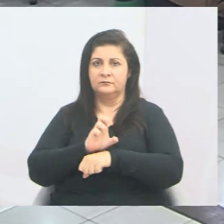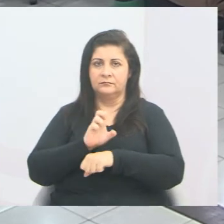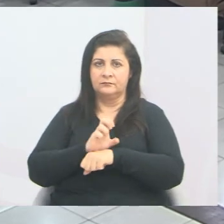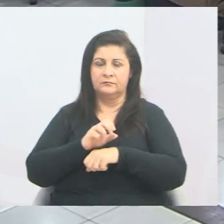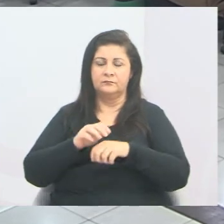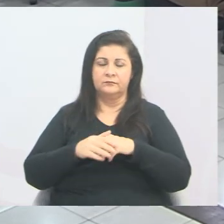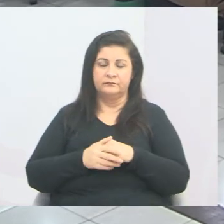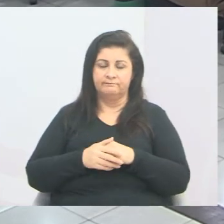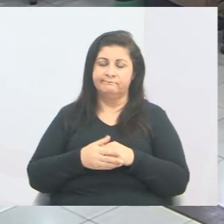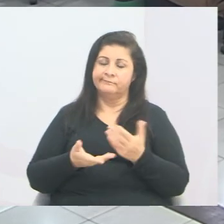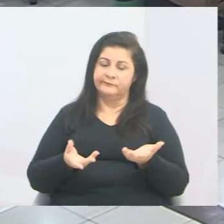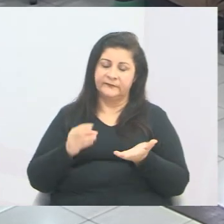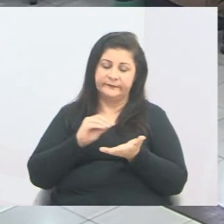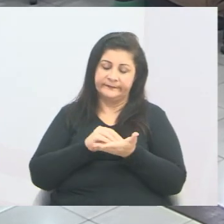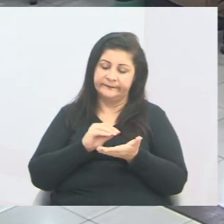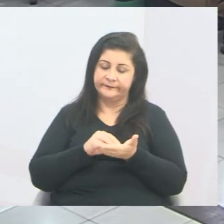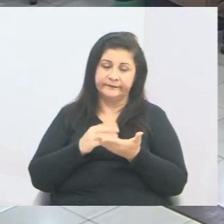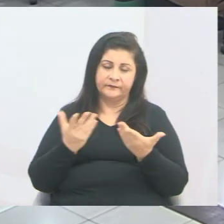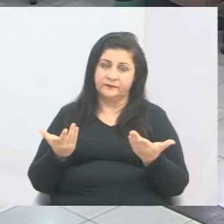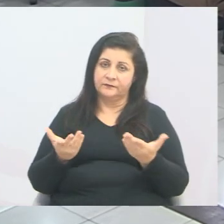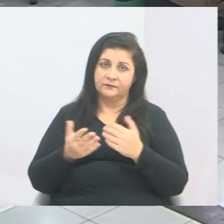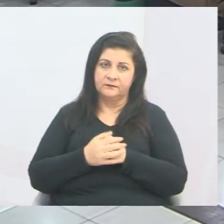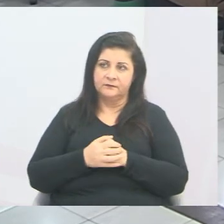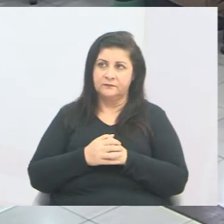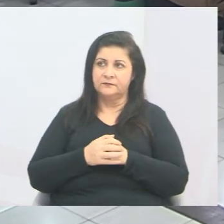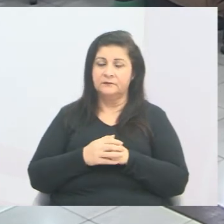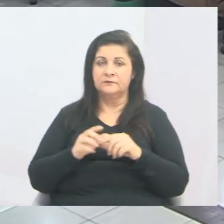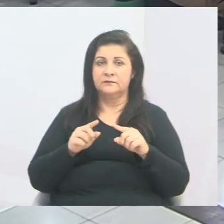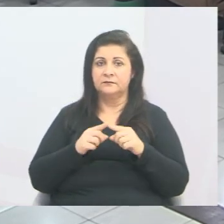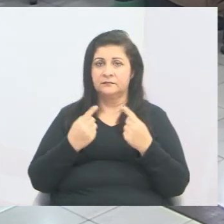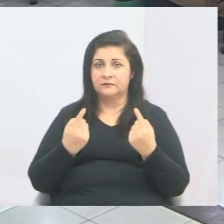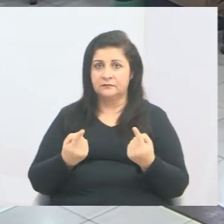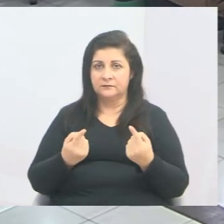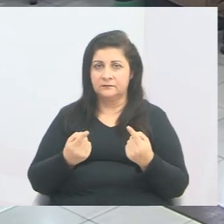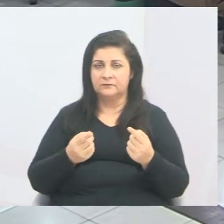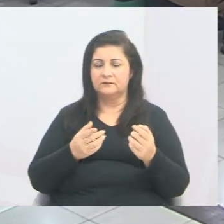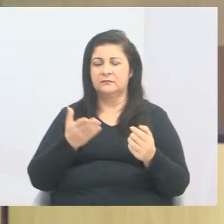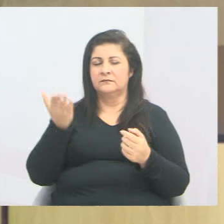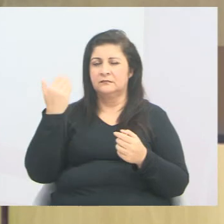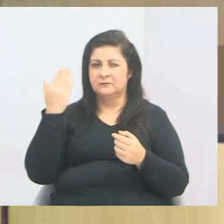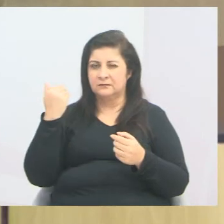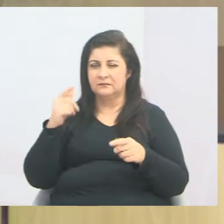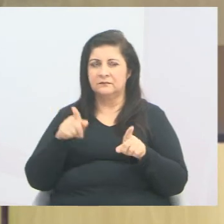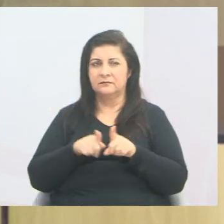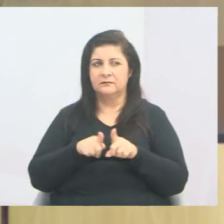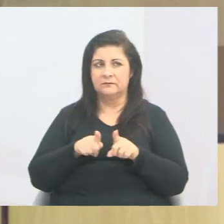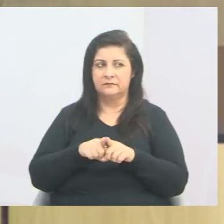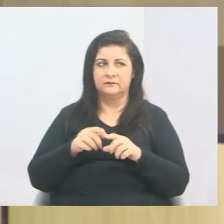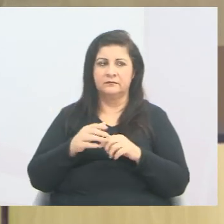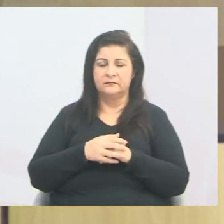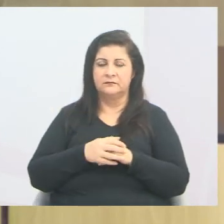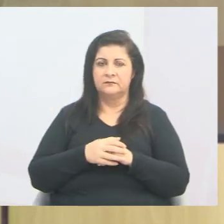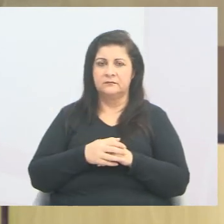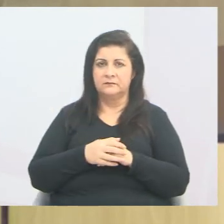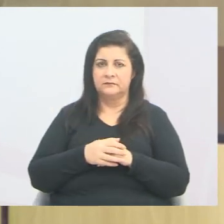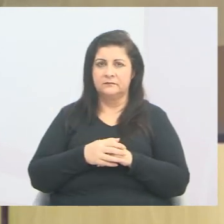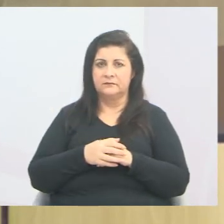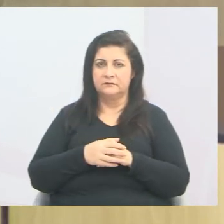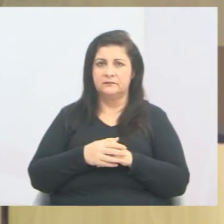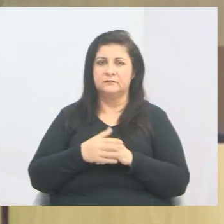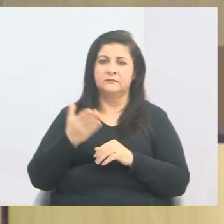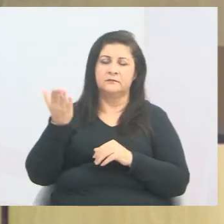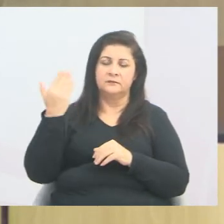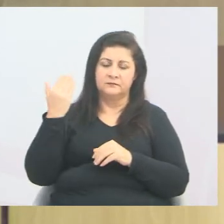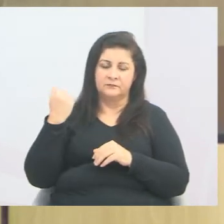tem realmente deixado a desejar no caso, né? Mas não é só esse mandato, o outro e outros também. Em todos os mandatos de todos os prefeitos